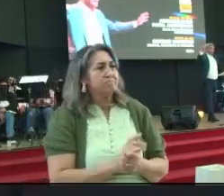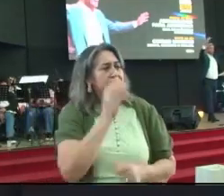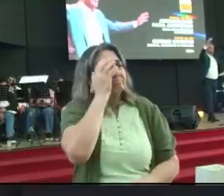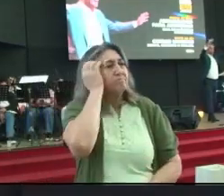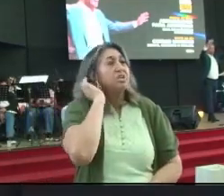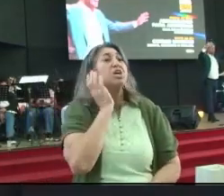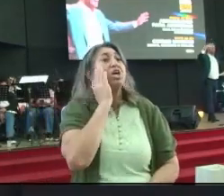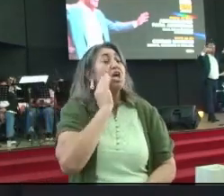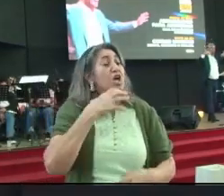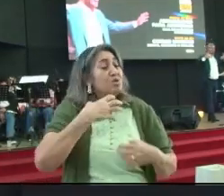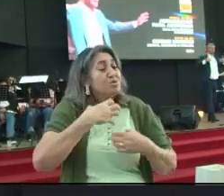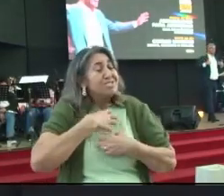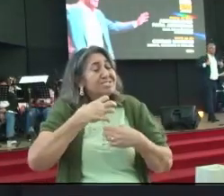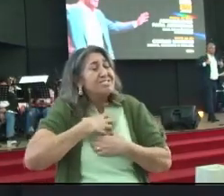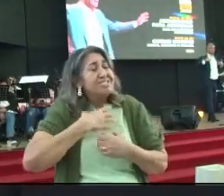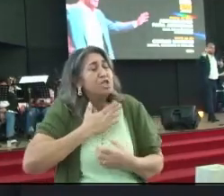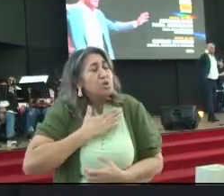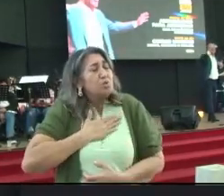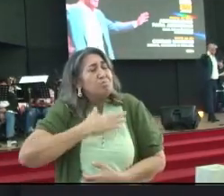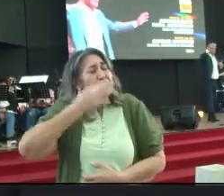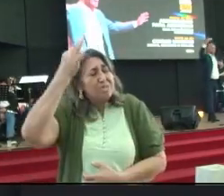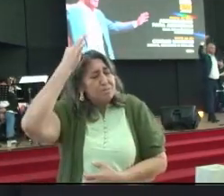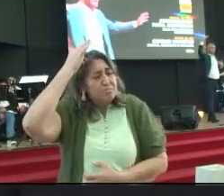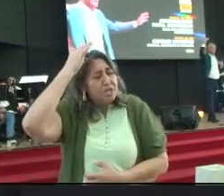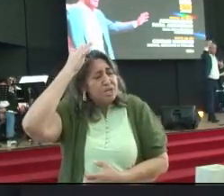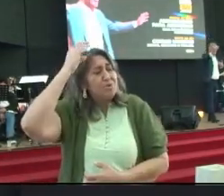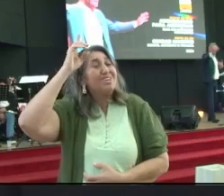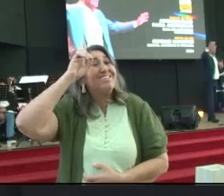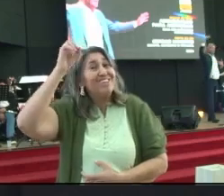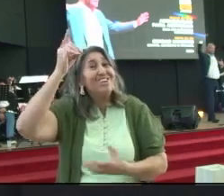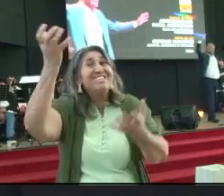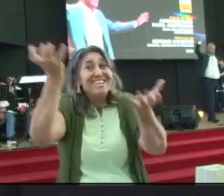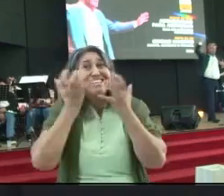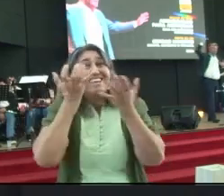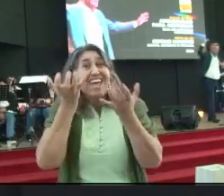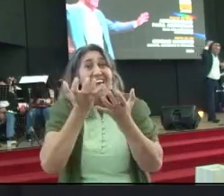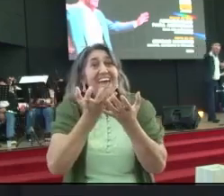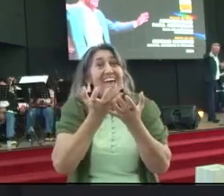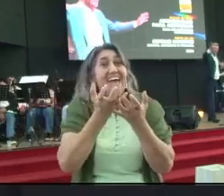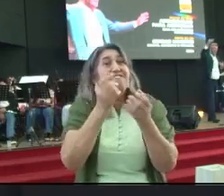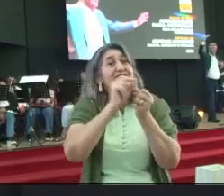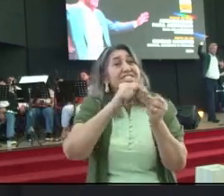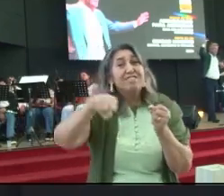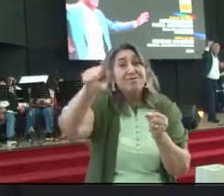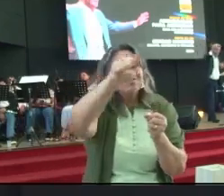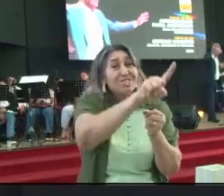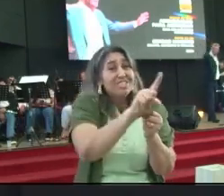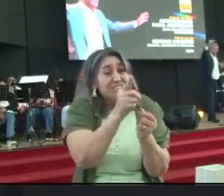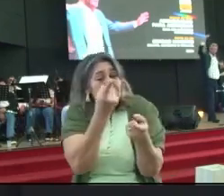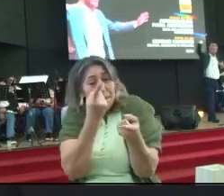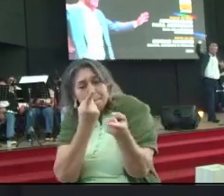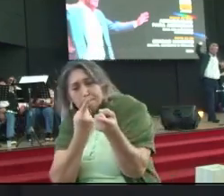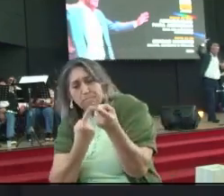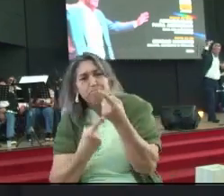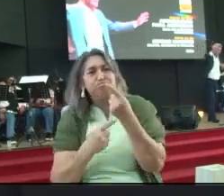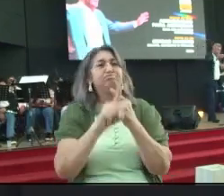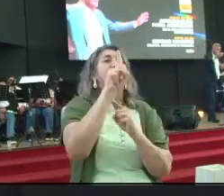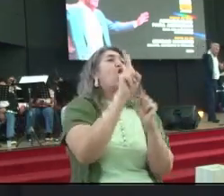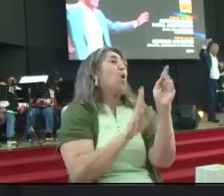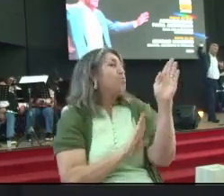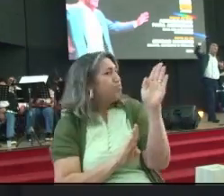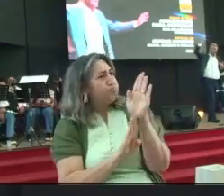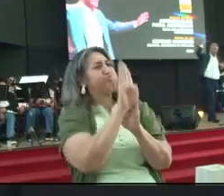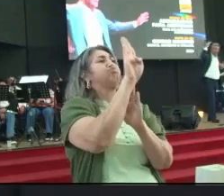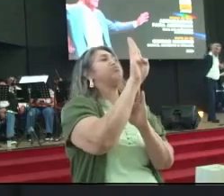Eu sinto no meu espírito que Deus quer projetar membros desta